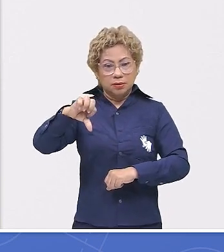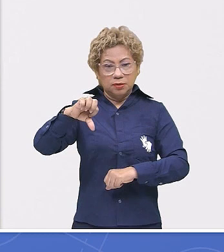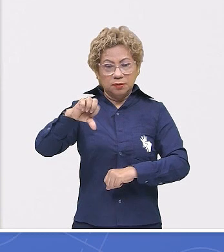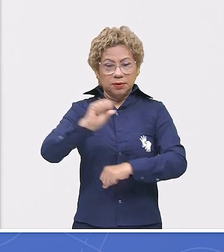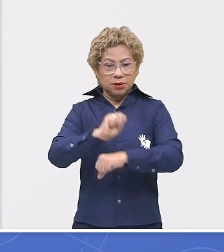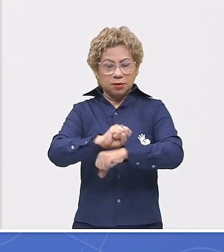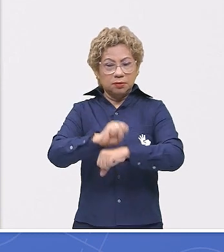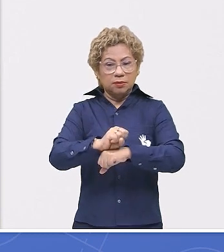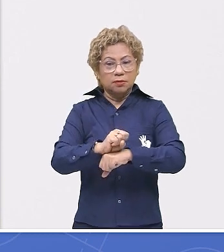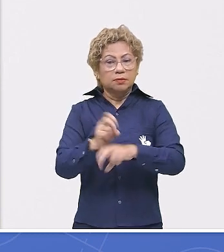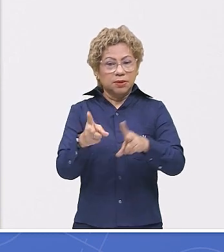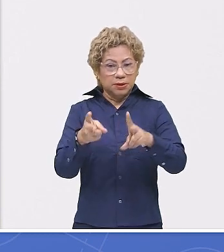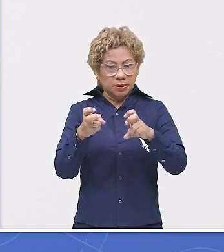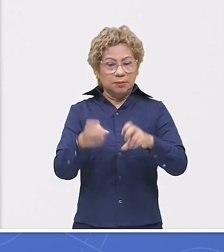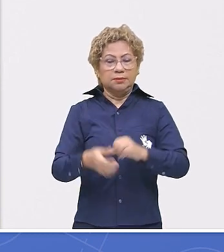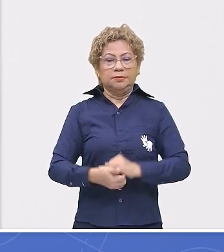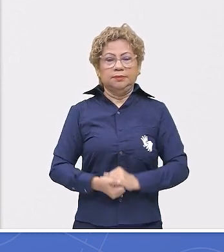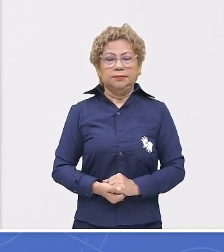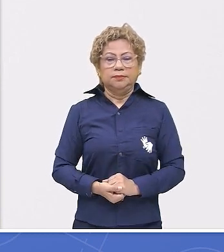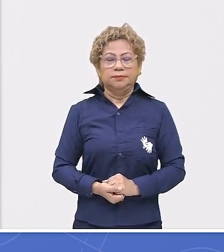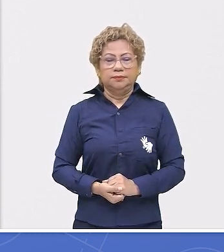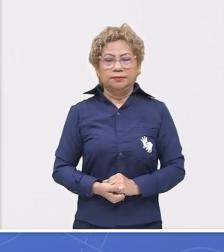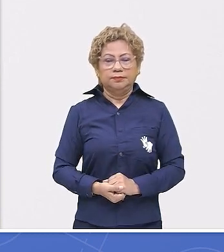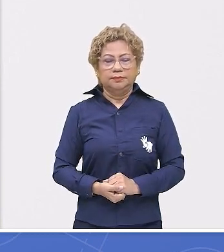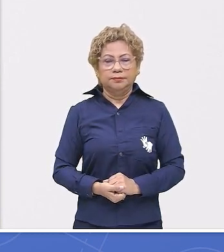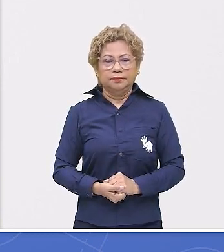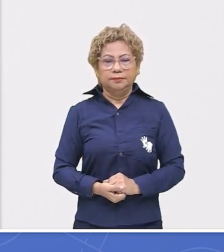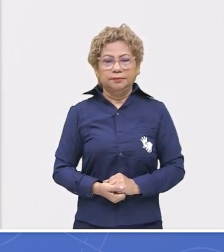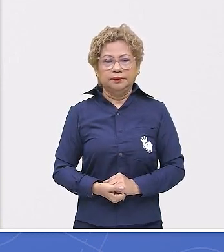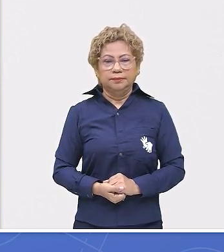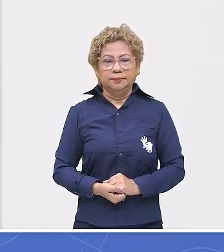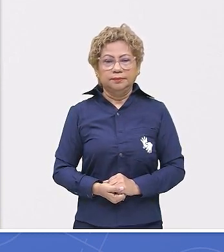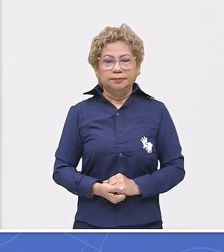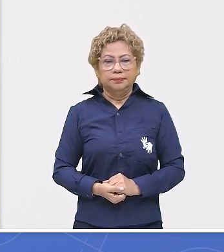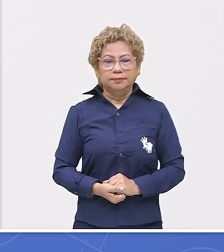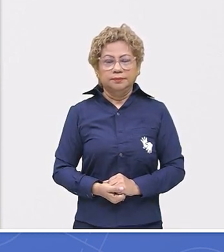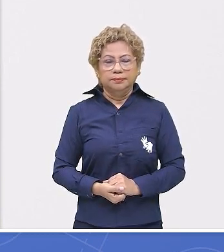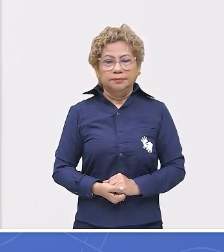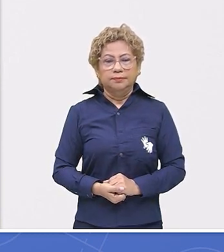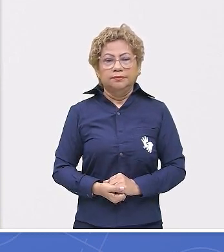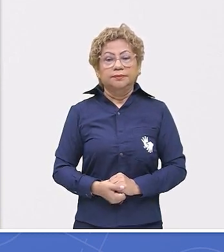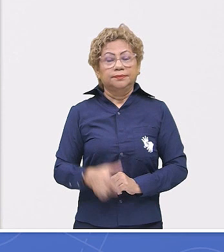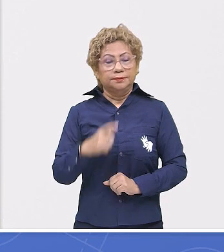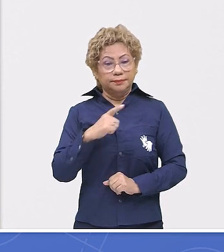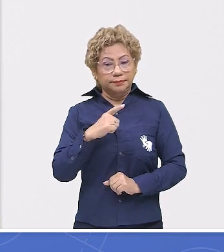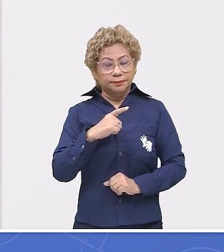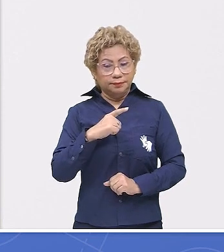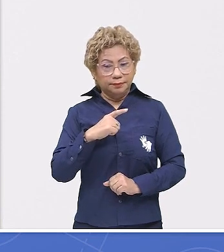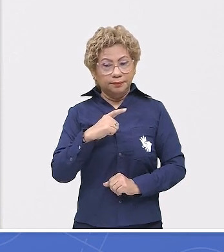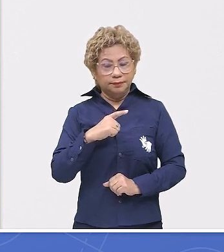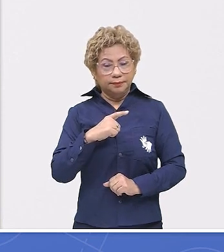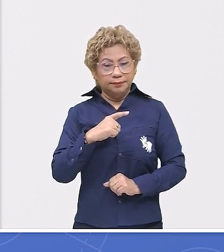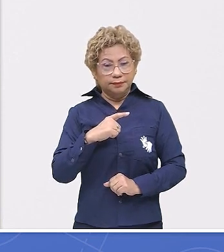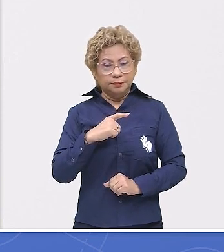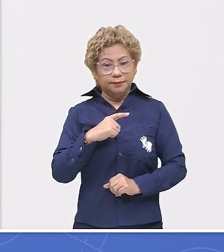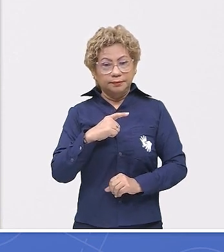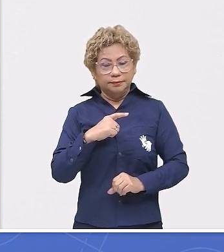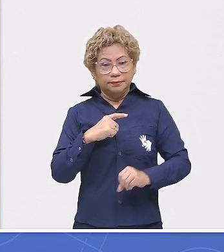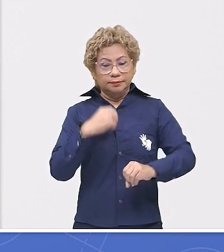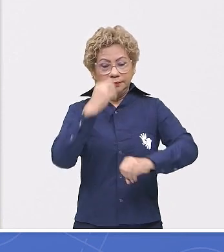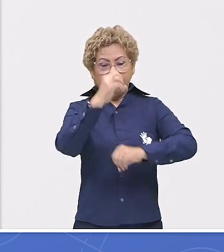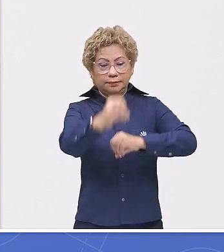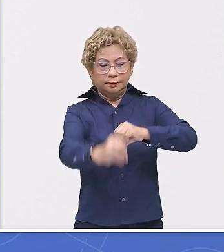Não esqueçam, né? Temos aqui o movimento de rotação que girem no seu